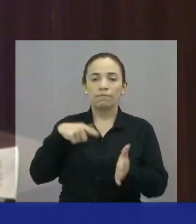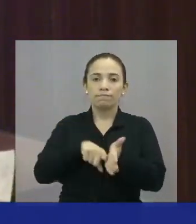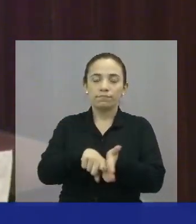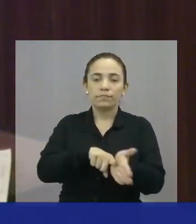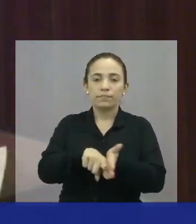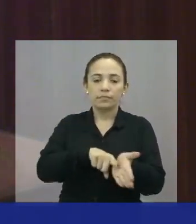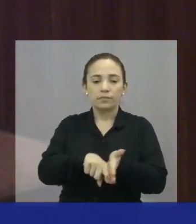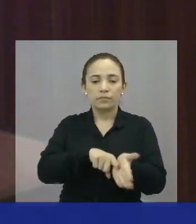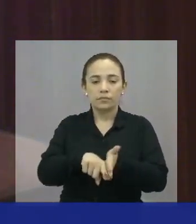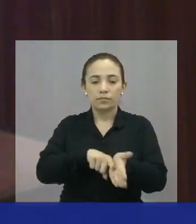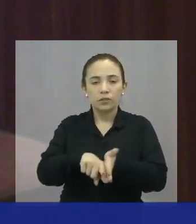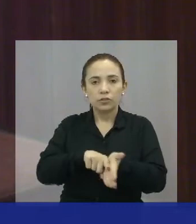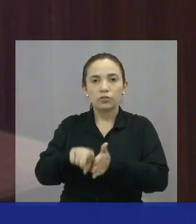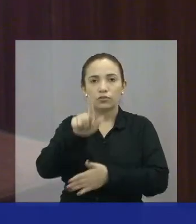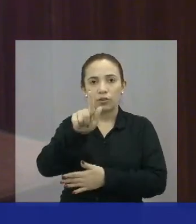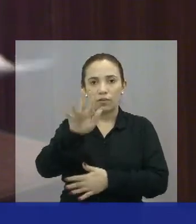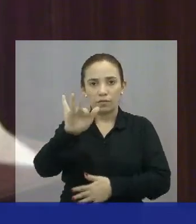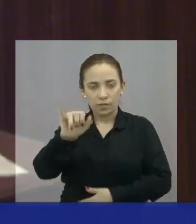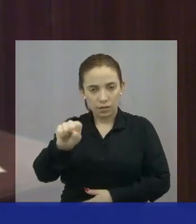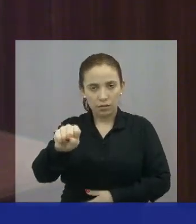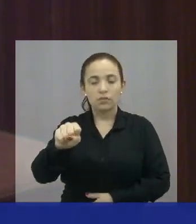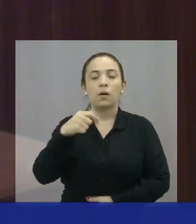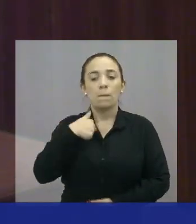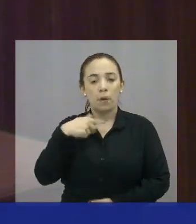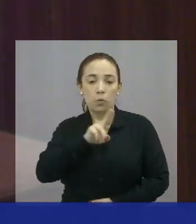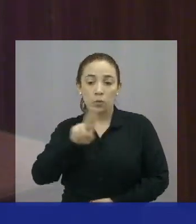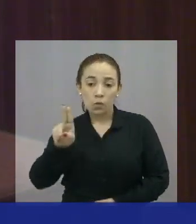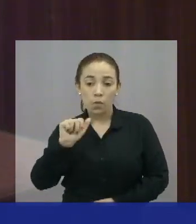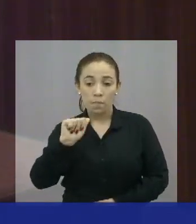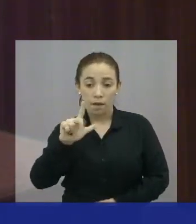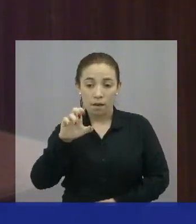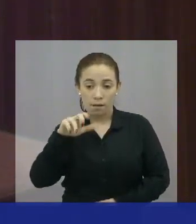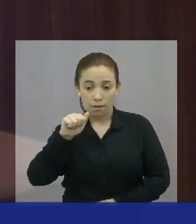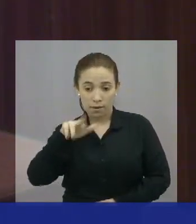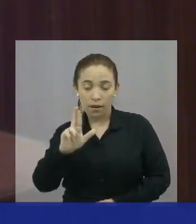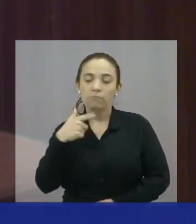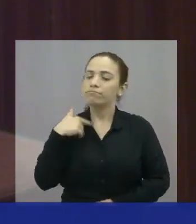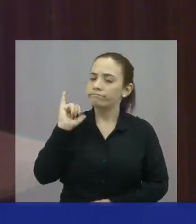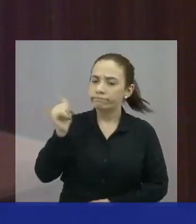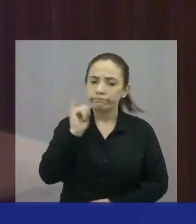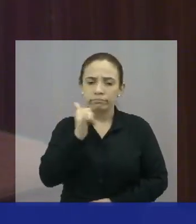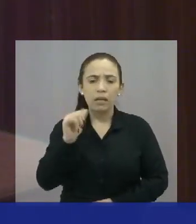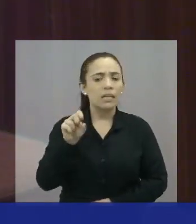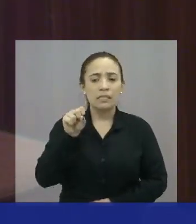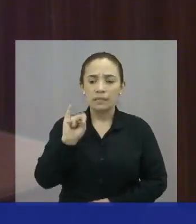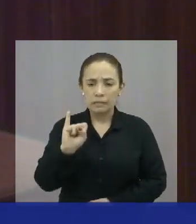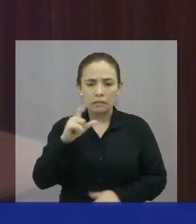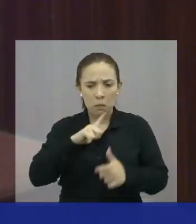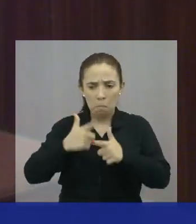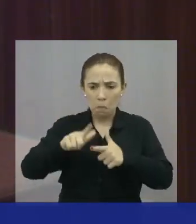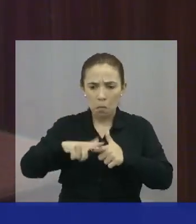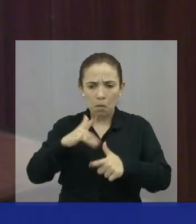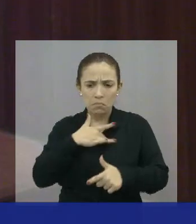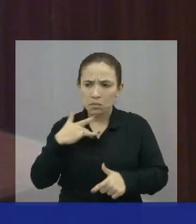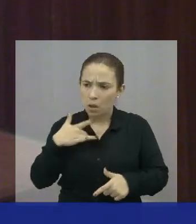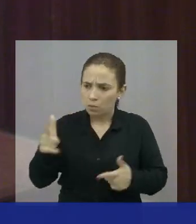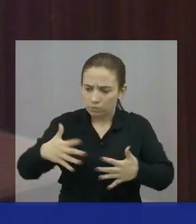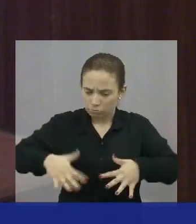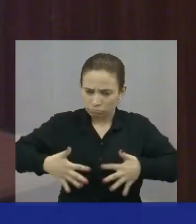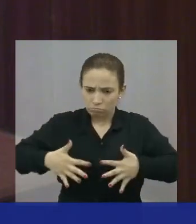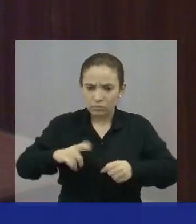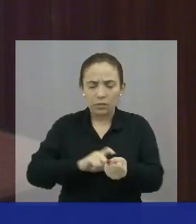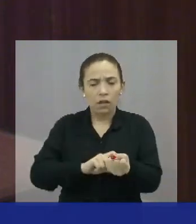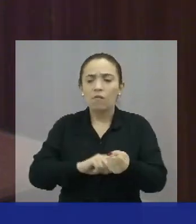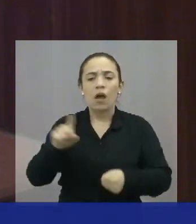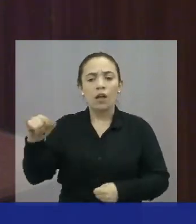GFIS, meu nome é Alencar, e se ele está tendo algum problema de saúde. Ele